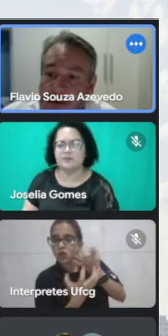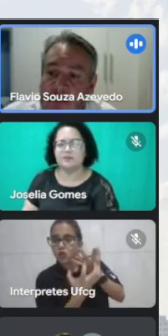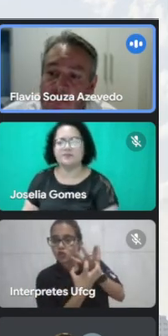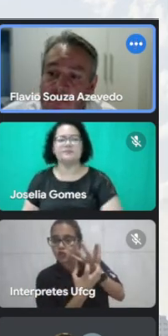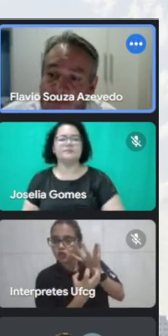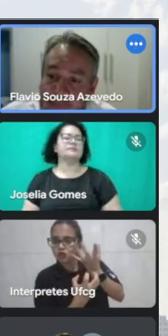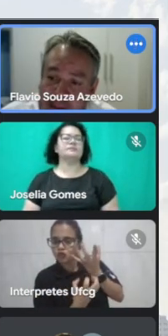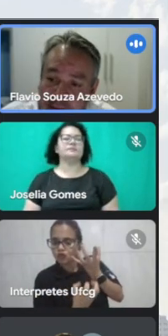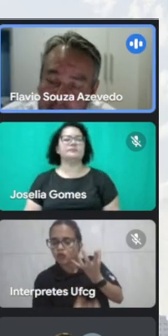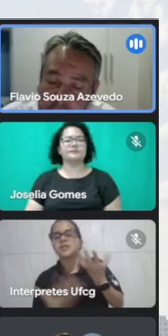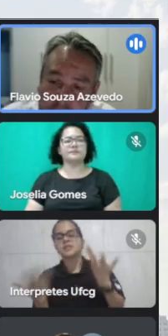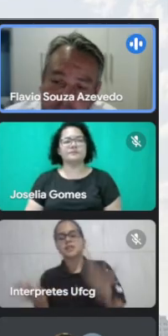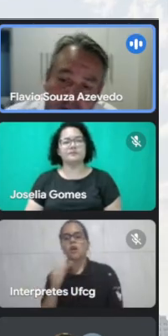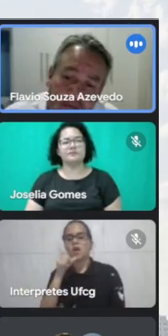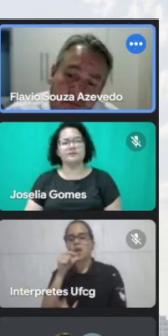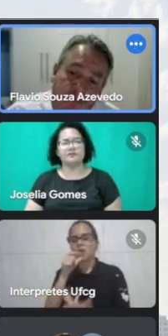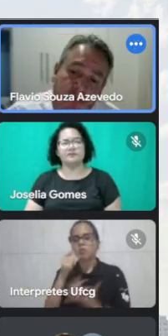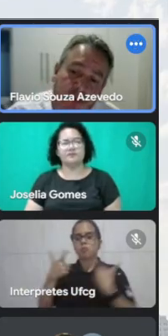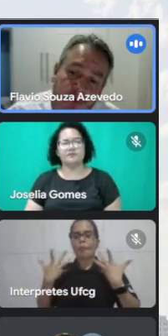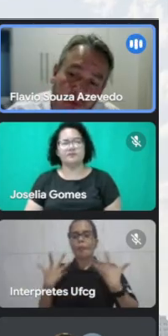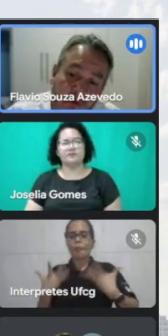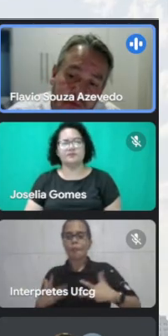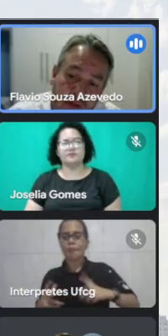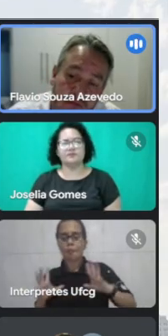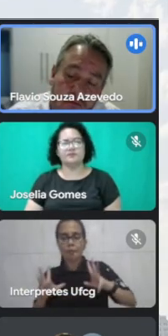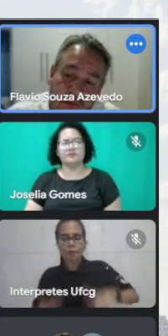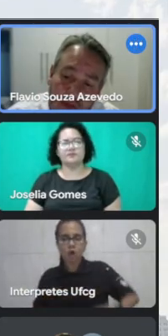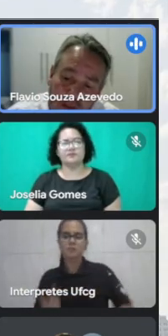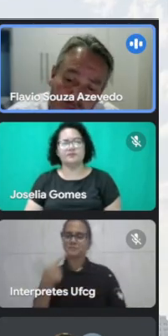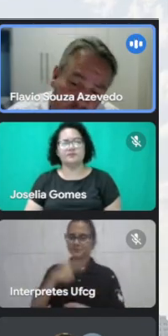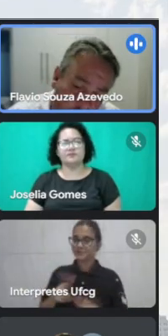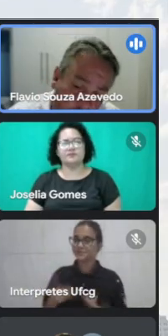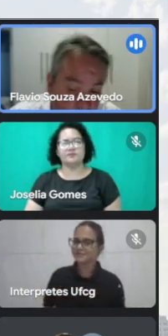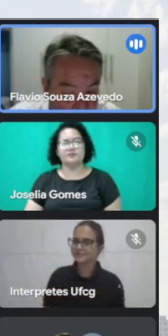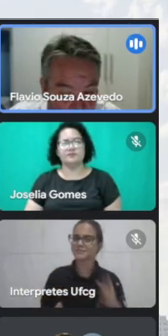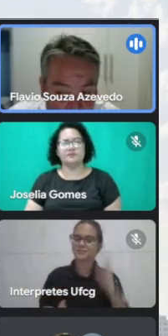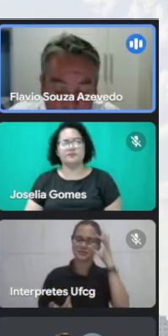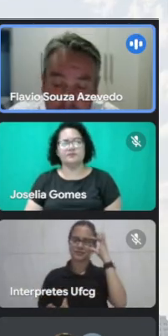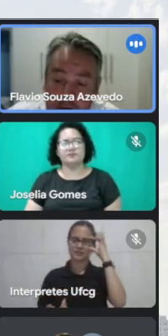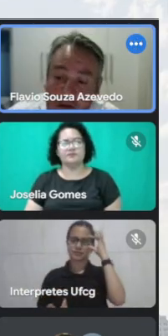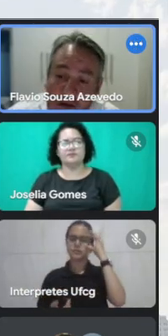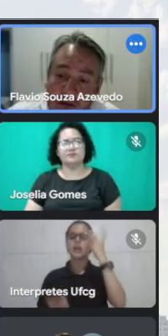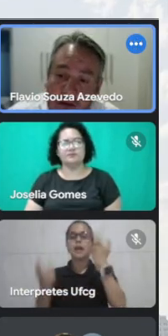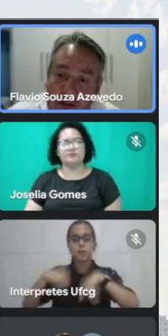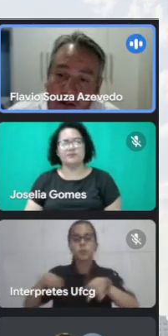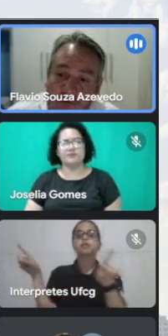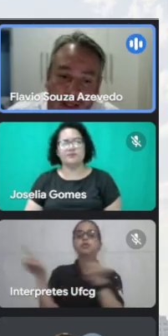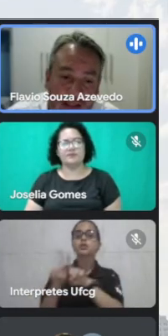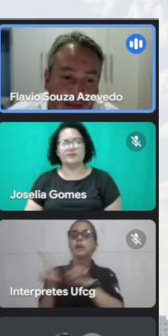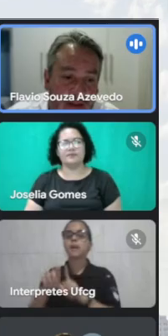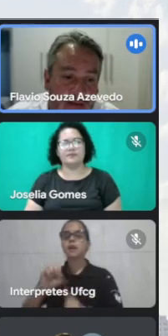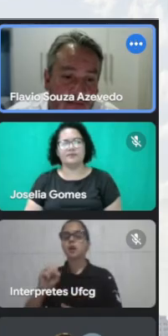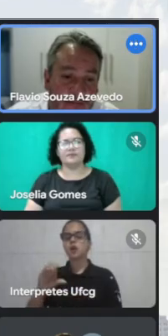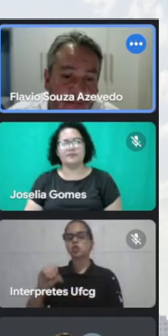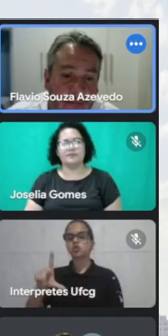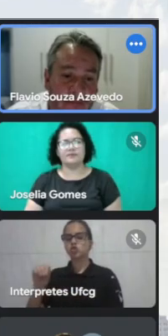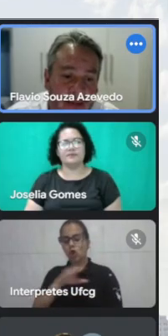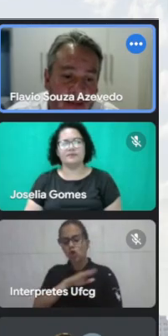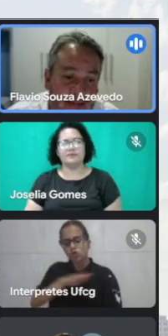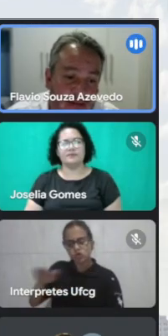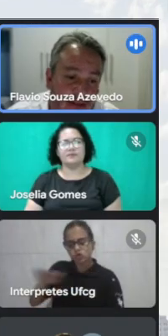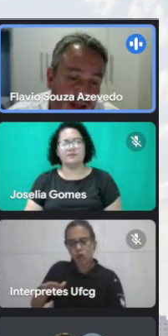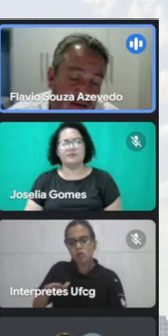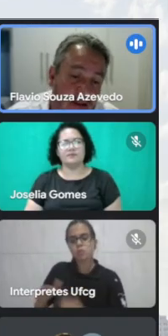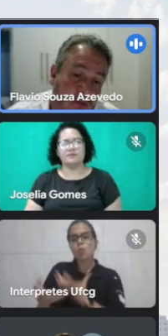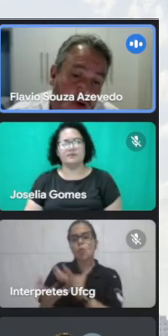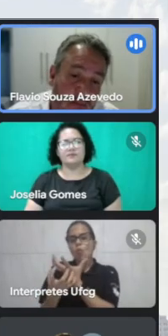volatilizar, né, esses elementos e promovendo, tanto do solo como da água, um tratamento.